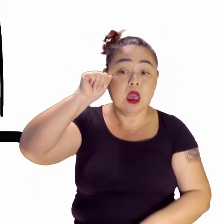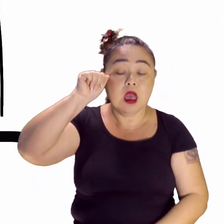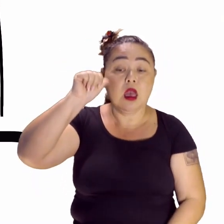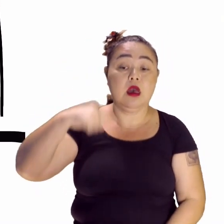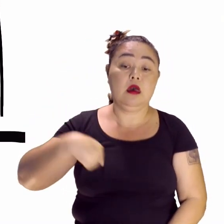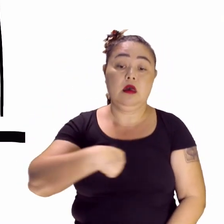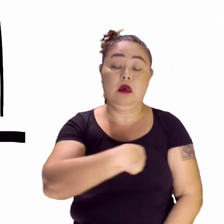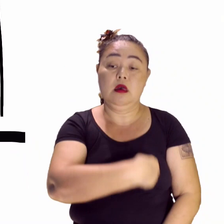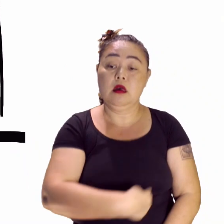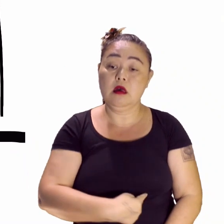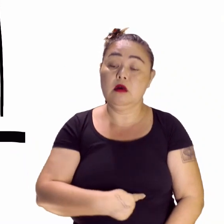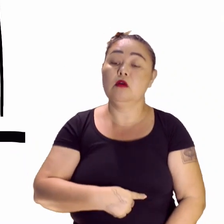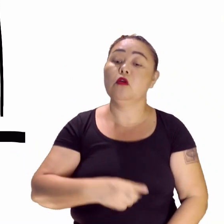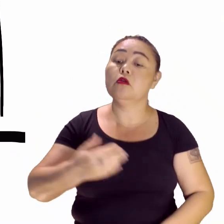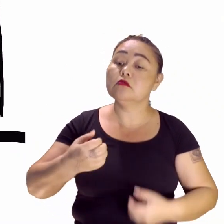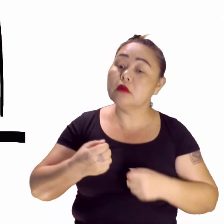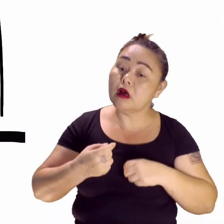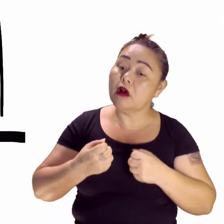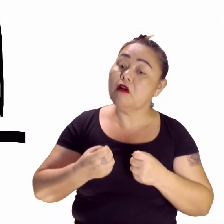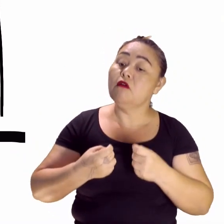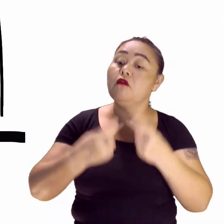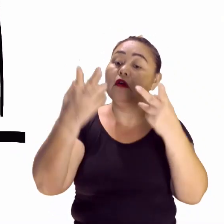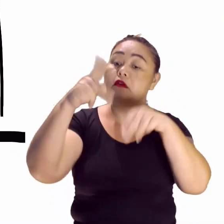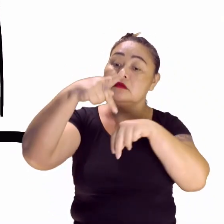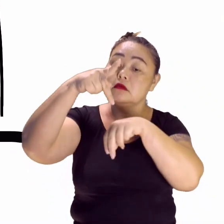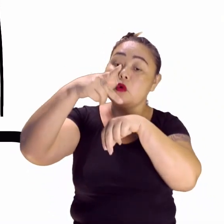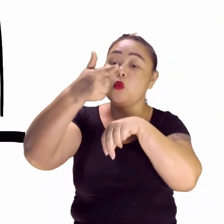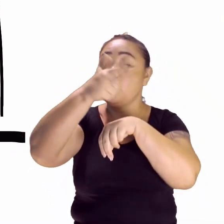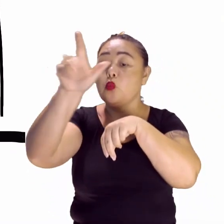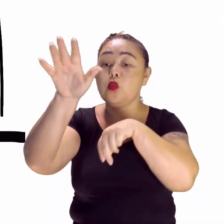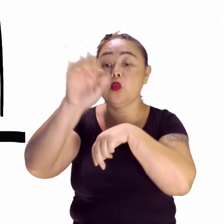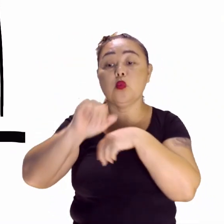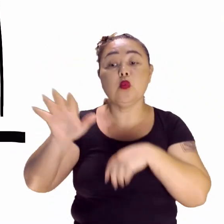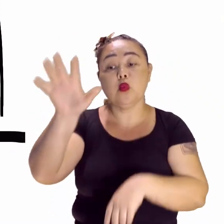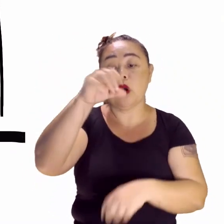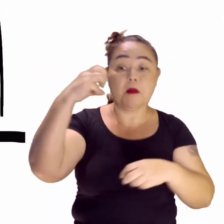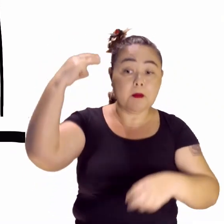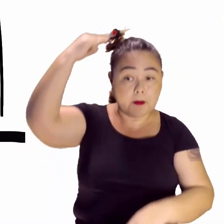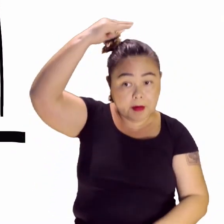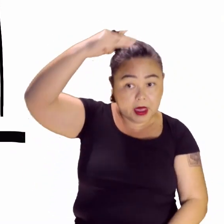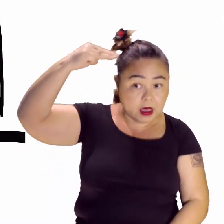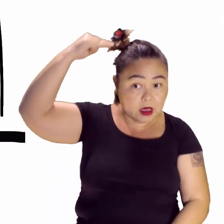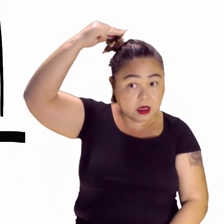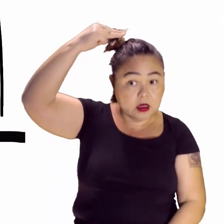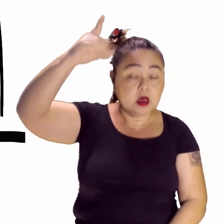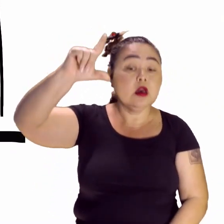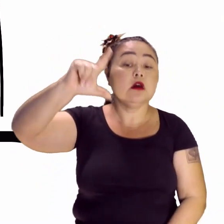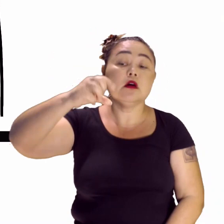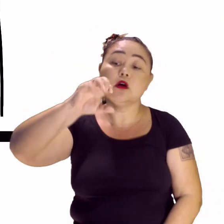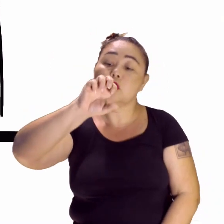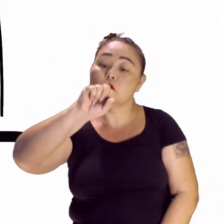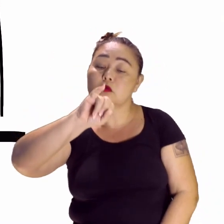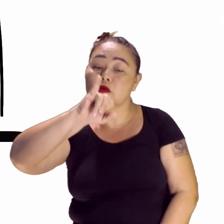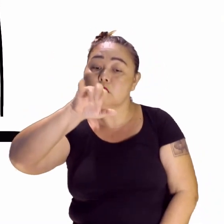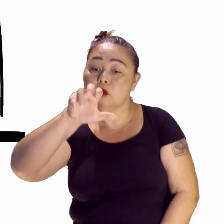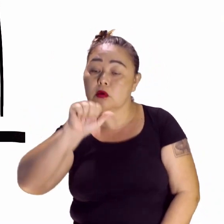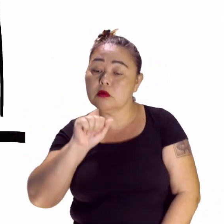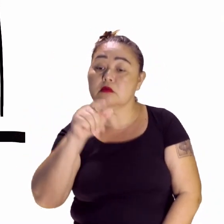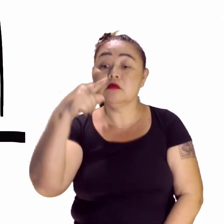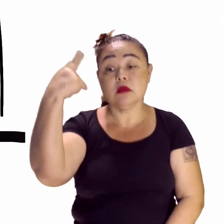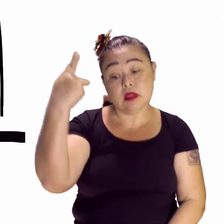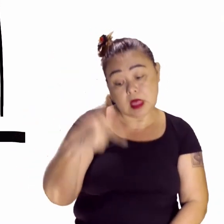que Rondônia exporta soja para a América Central que é o México Então a soja de Rondônia